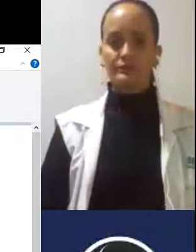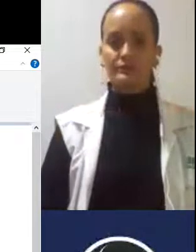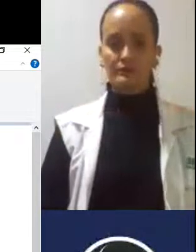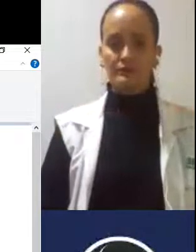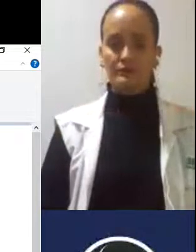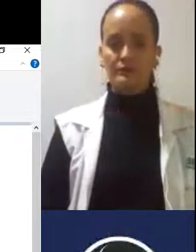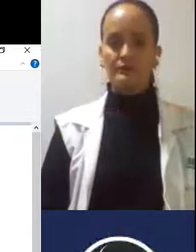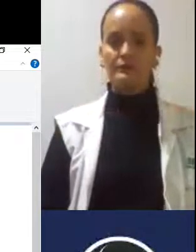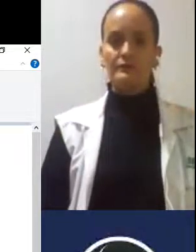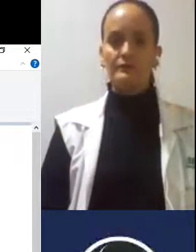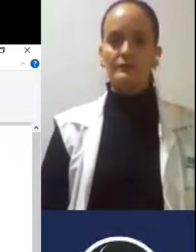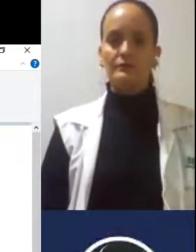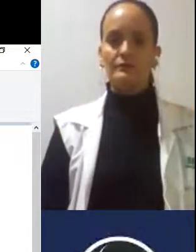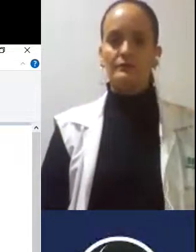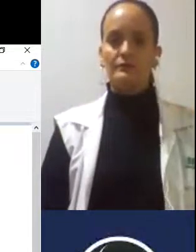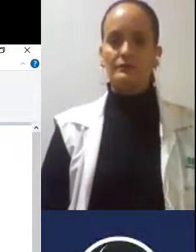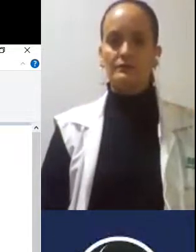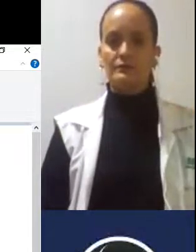Então,